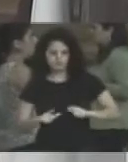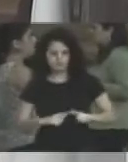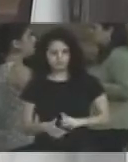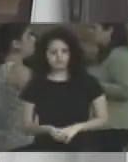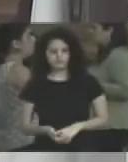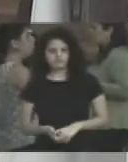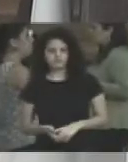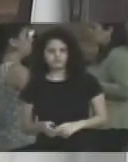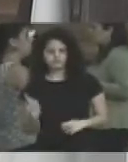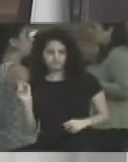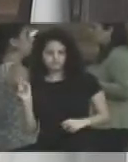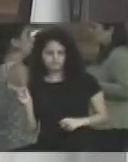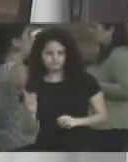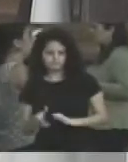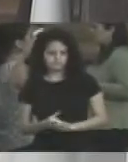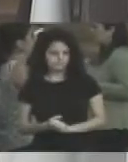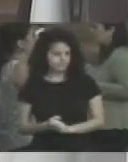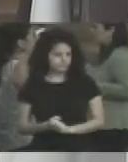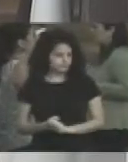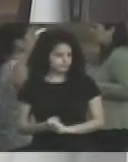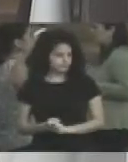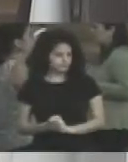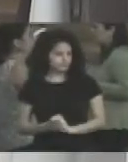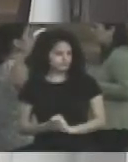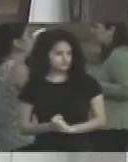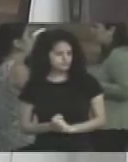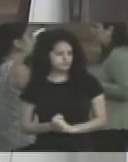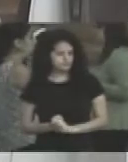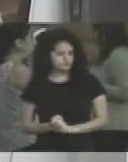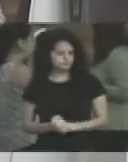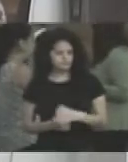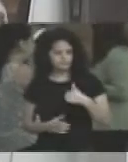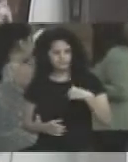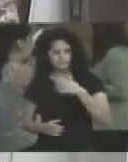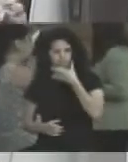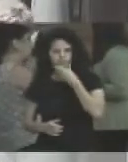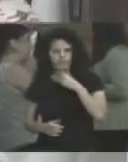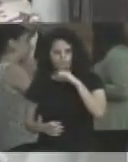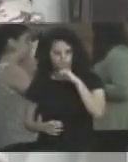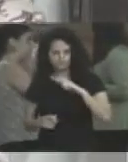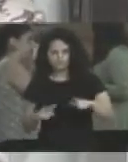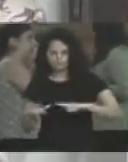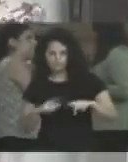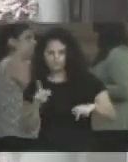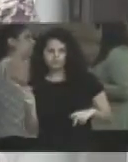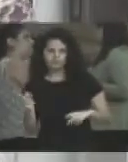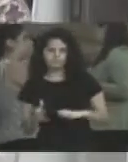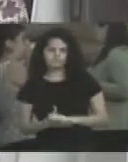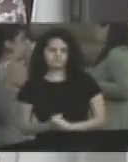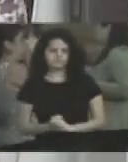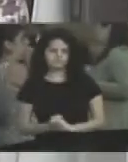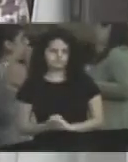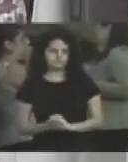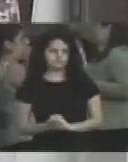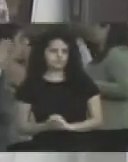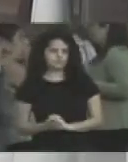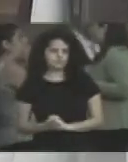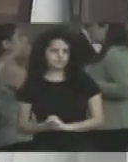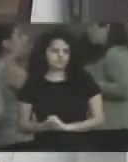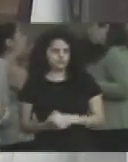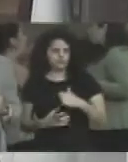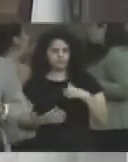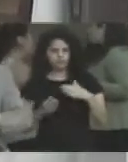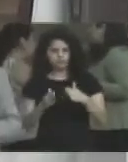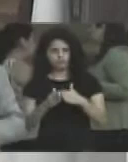veio para Angra em 67 para trabalhar no estaleiro Verome. Vereador Timóteo, vou pedir para o senhor falar mais